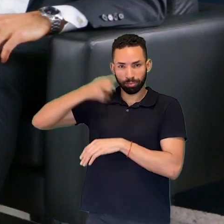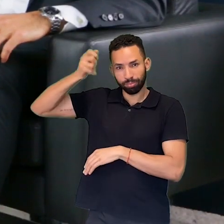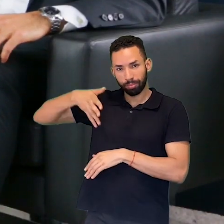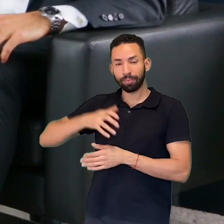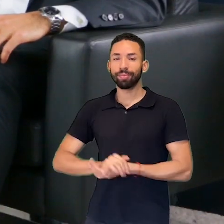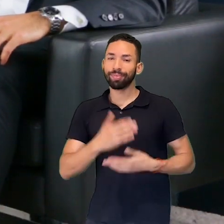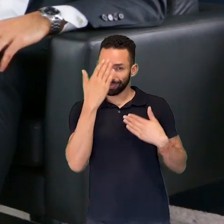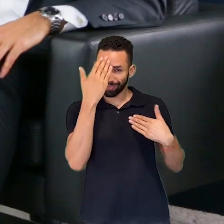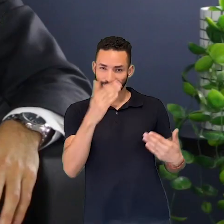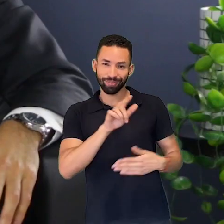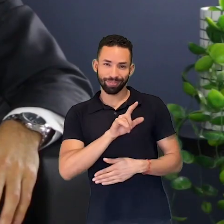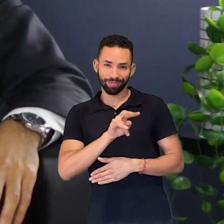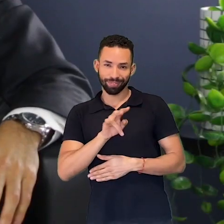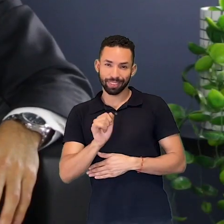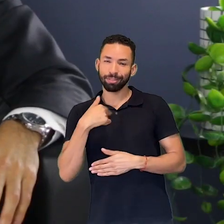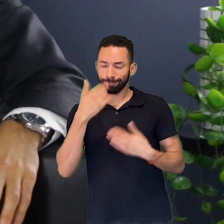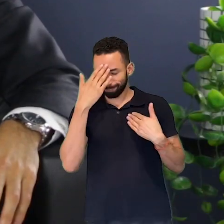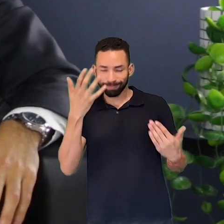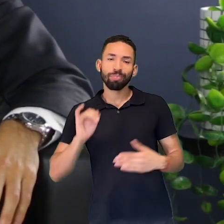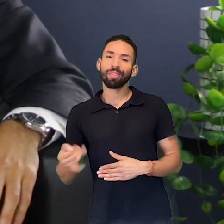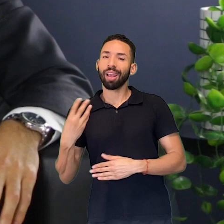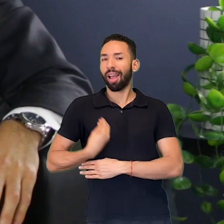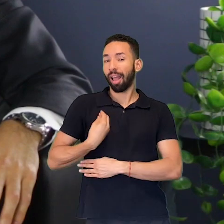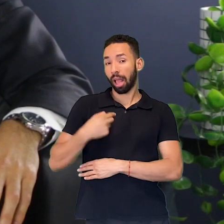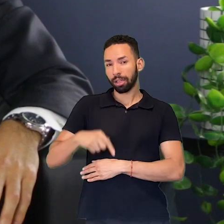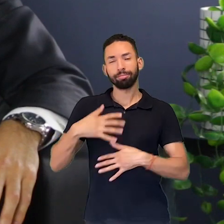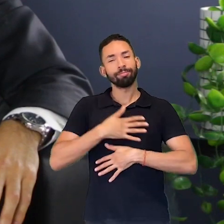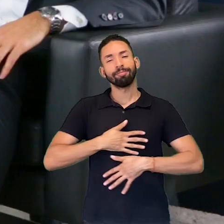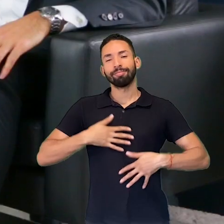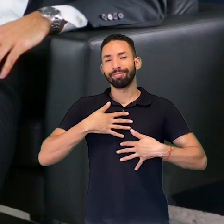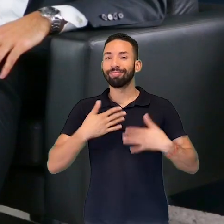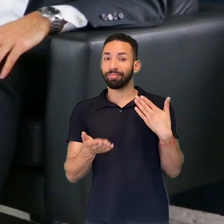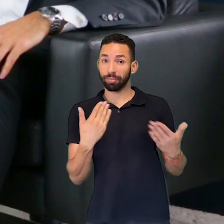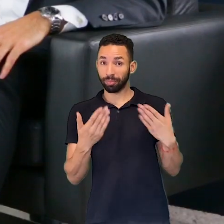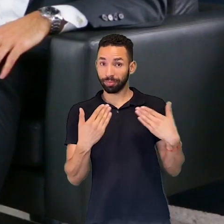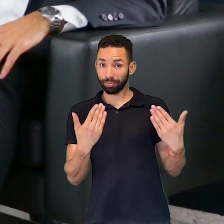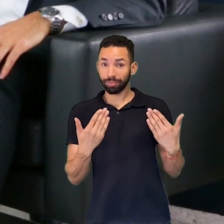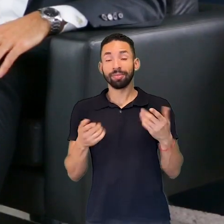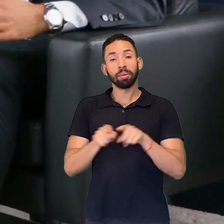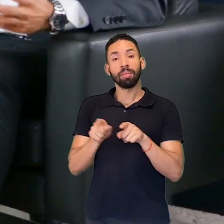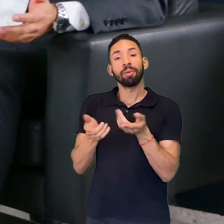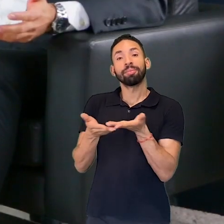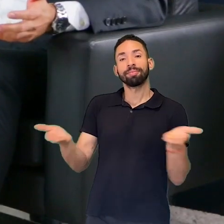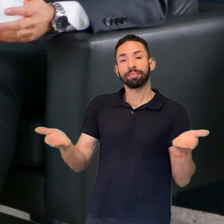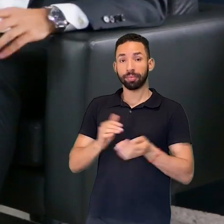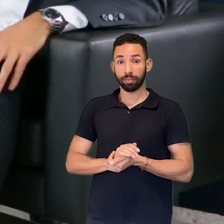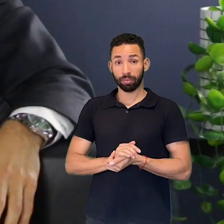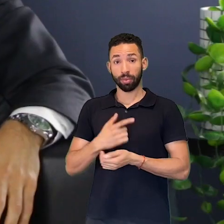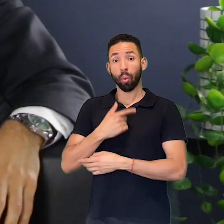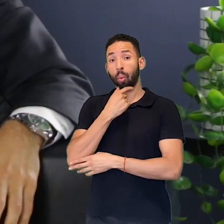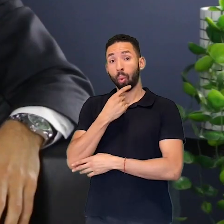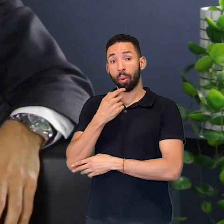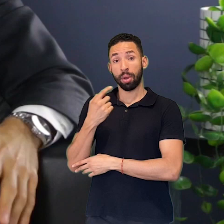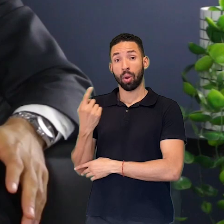você fizesse sua autodescrição. Bom, obrigado, Lívia. Agradeço a oportunidade de estar aqui. É um prazer enorme falar contigo, falar com o nosso público.